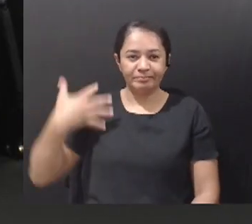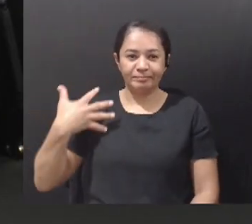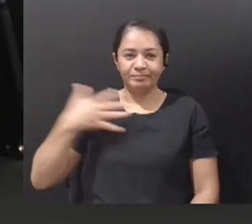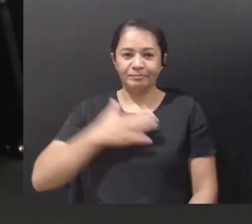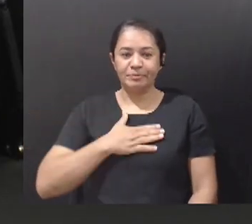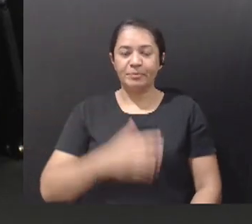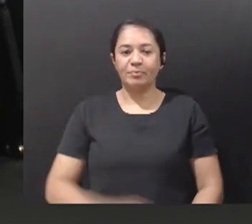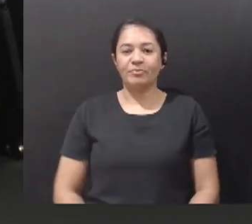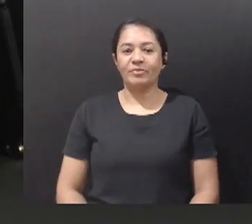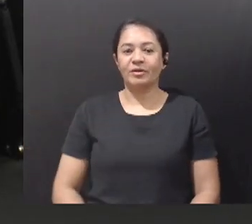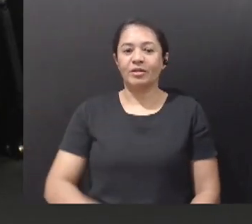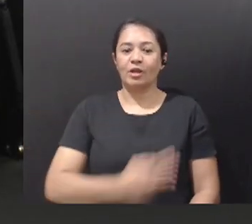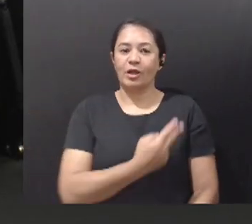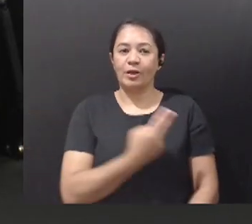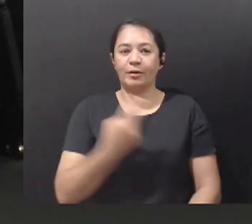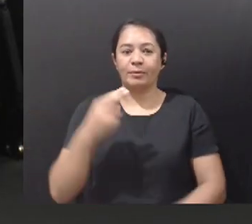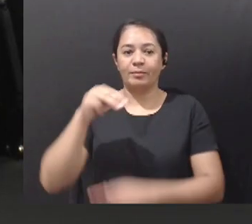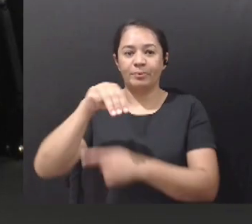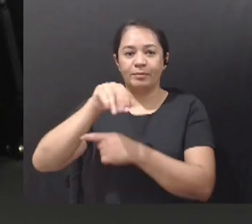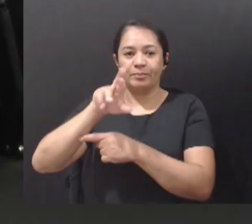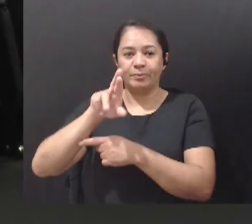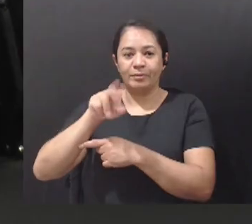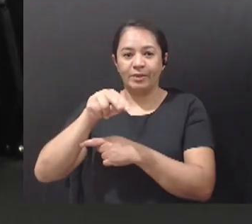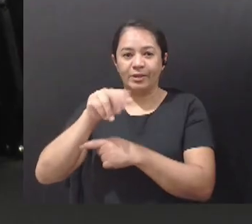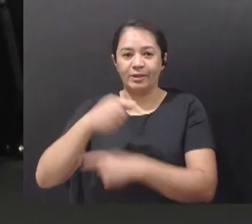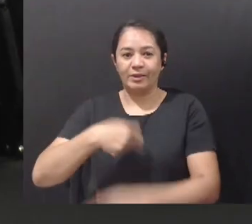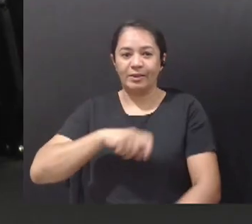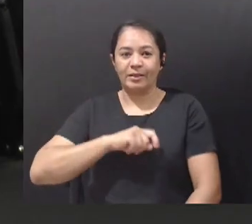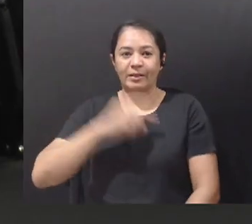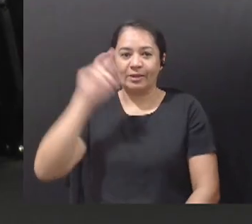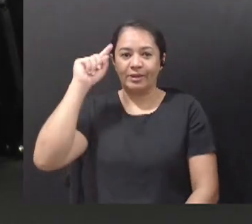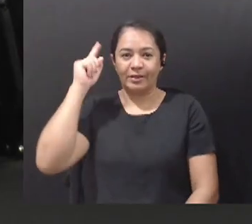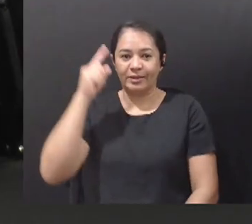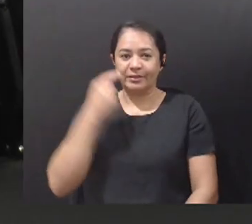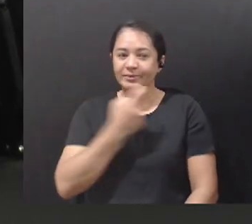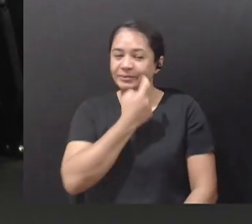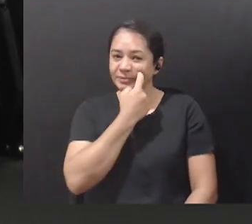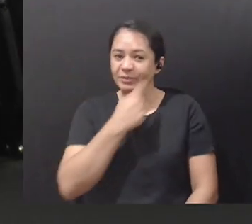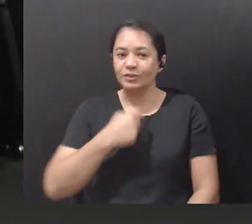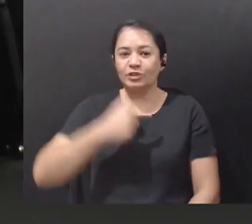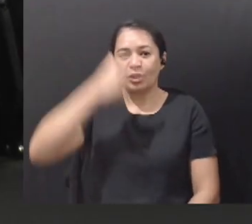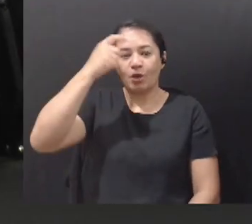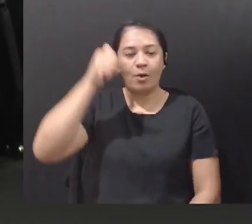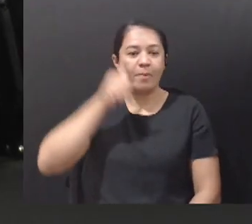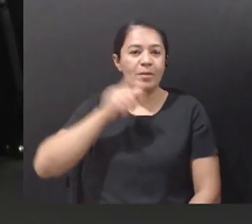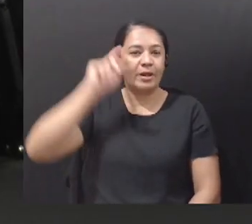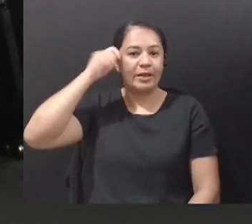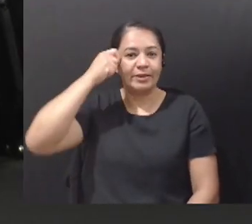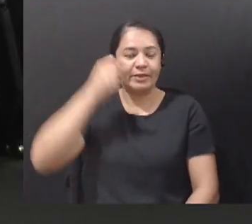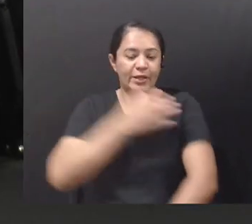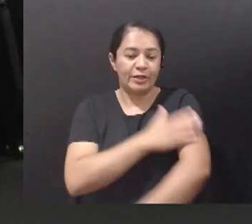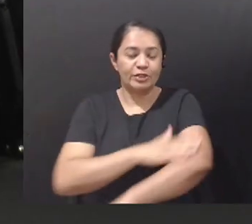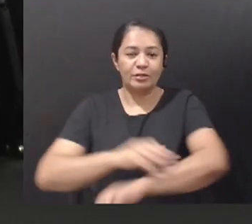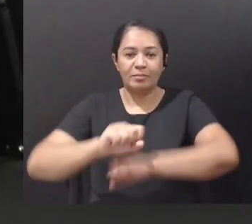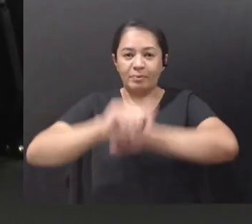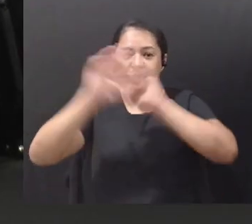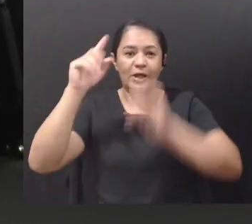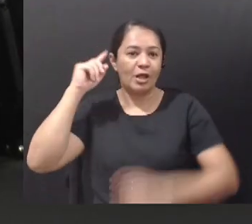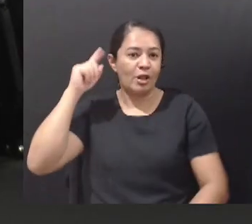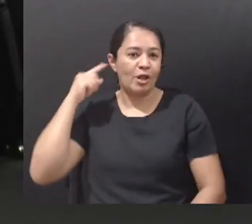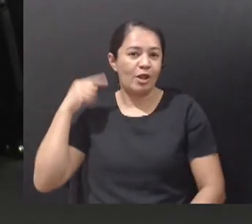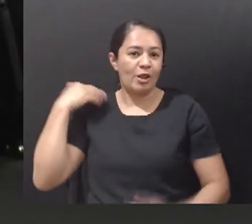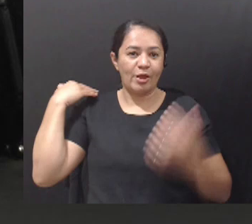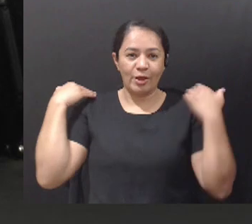meu nome é Mirna Abreu, eu sou mulher negra de pele clara, tenho os cabelos cacheados na altura dos ombros com mechas